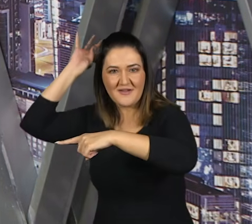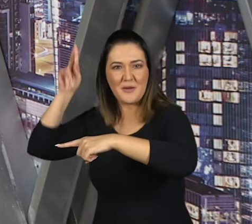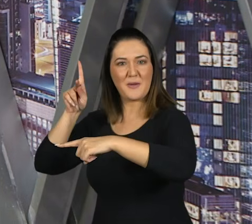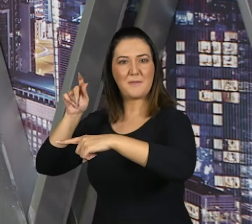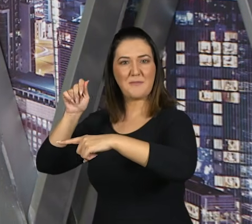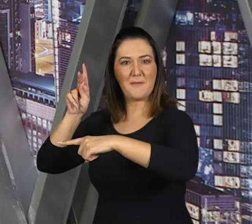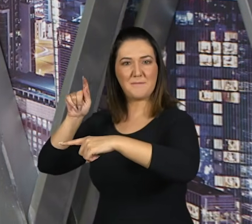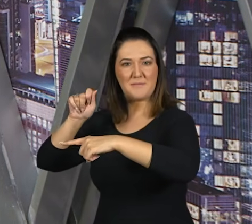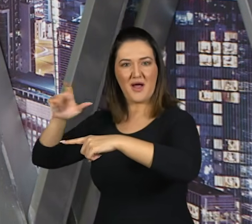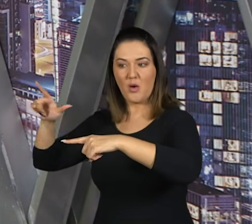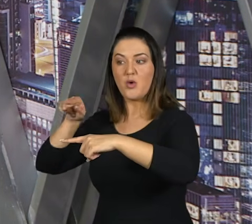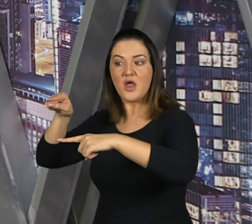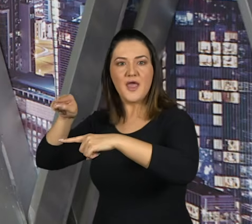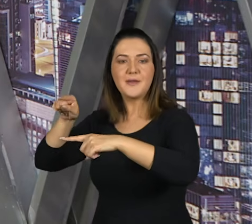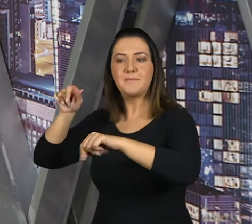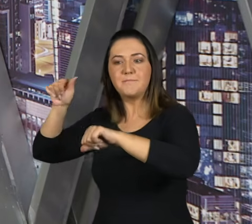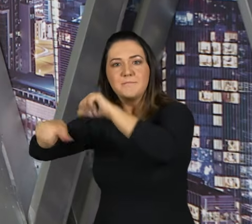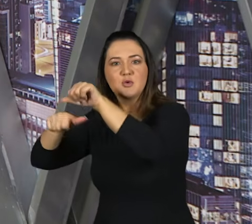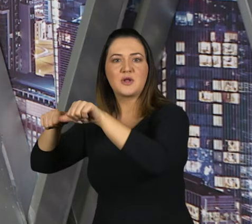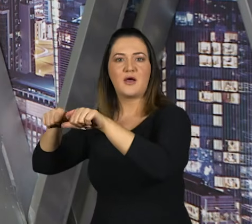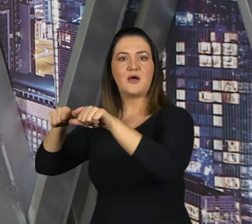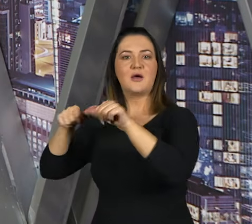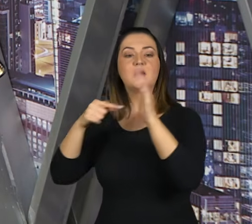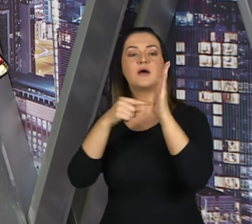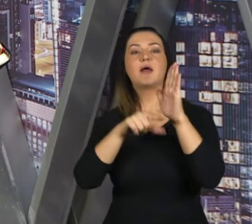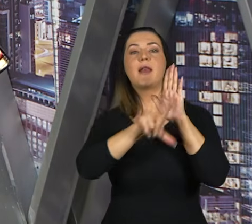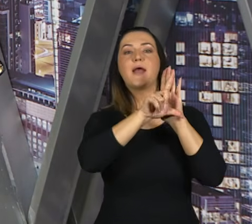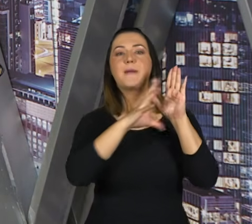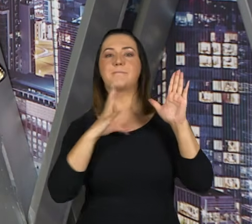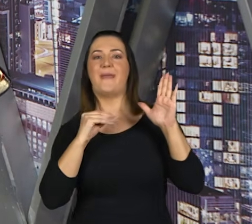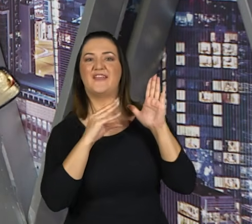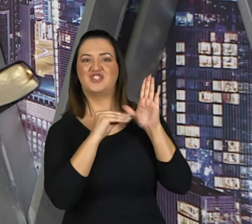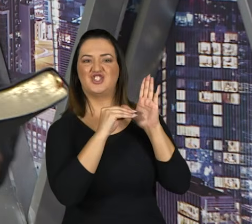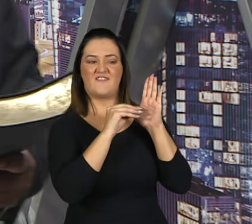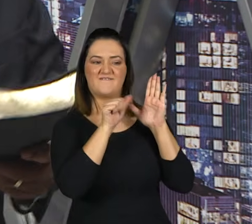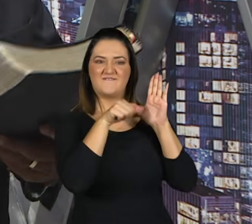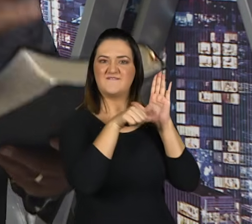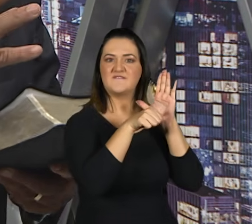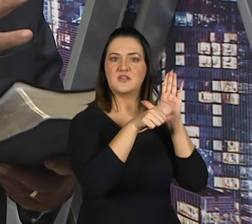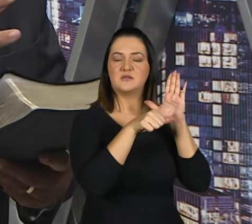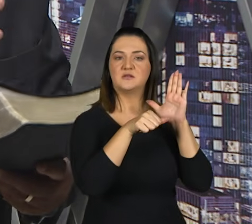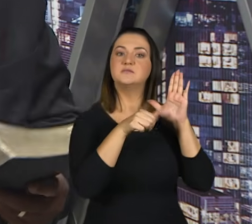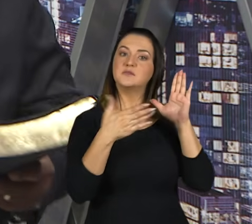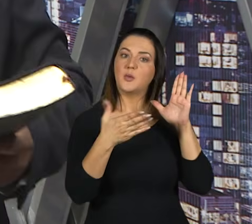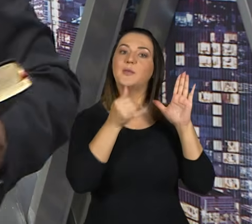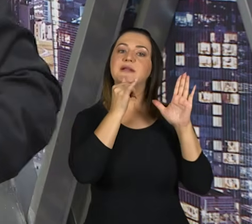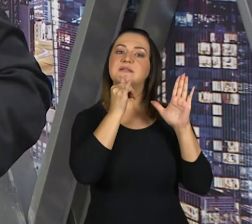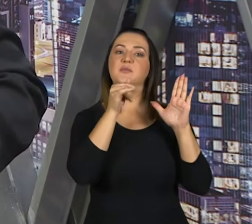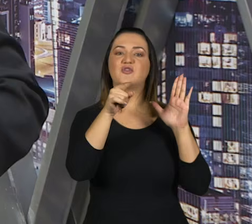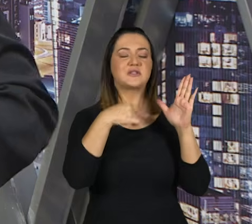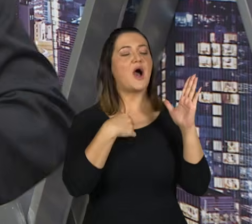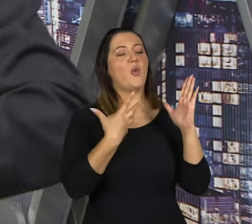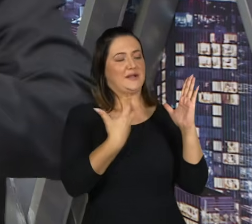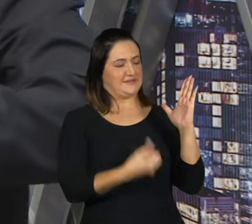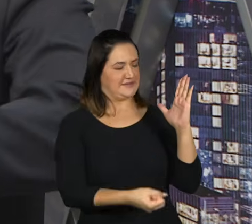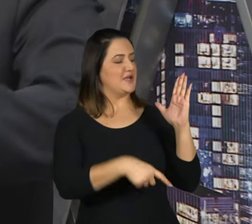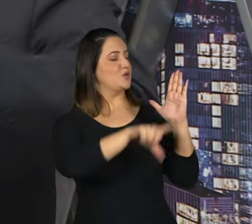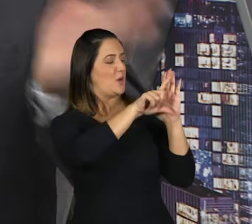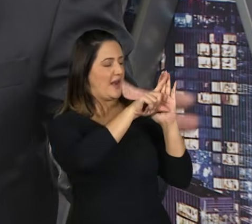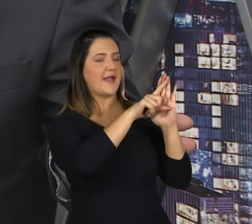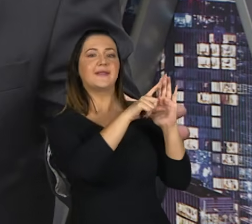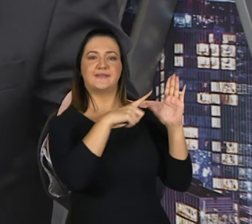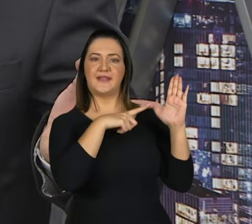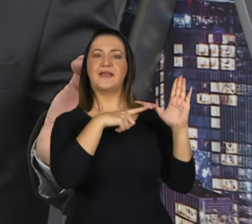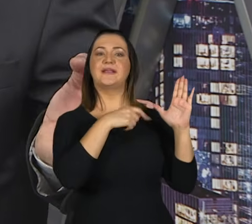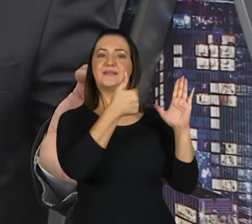mandamentos. Para mexer nos 10 mandamentos. Então veja, são 10. Se você aceita 9 e não aceita um, é como se não